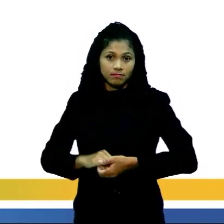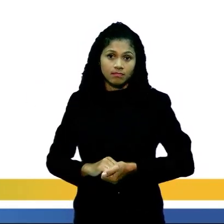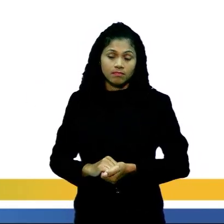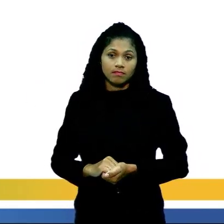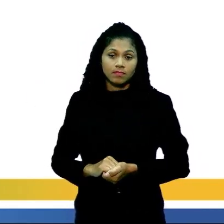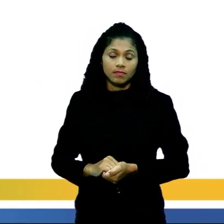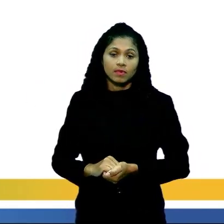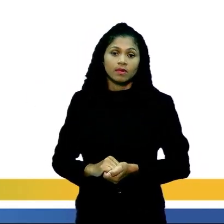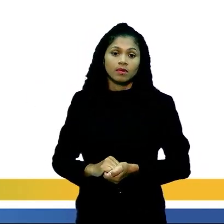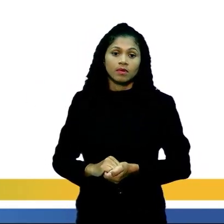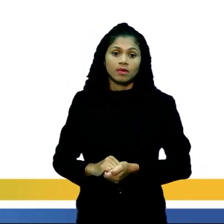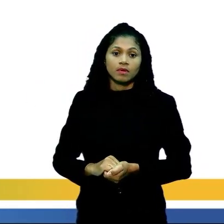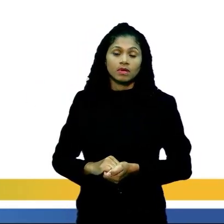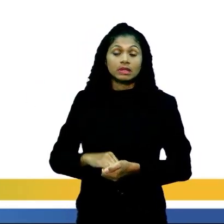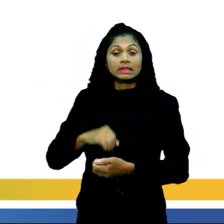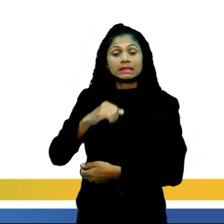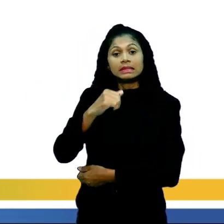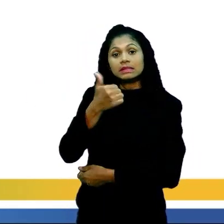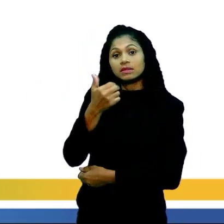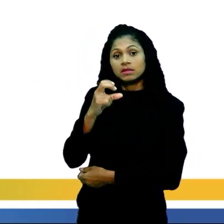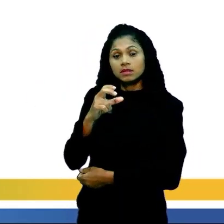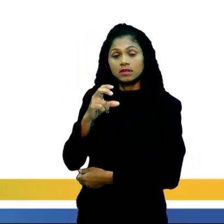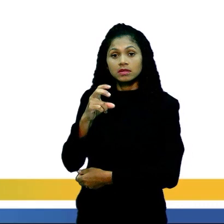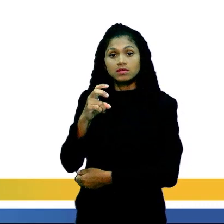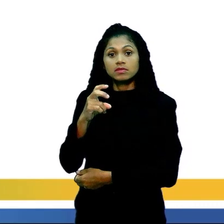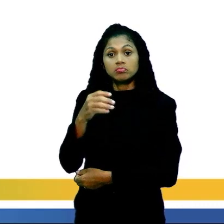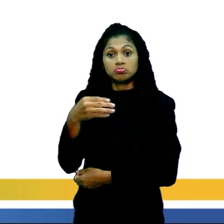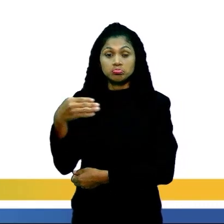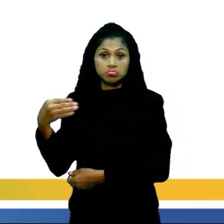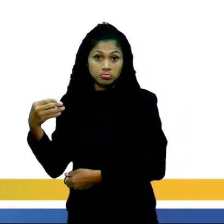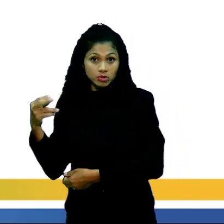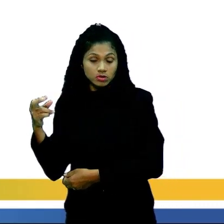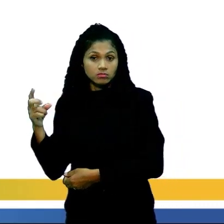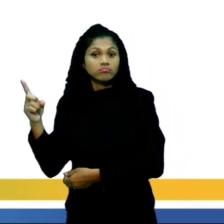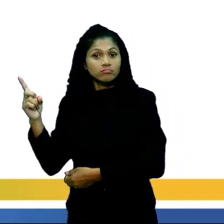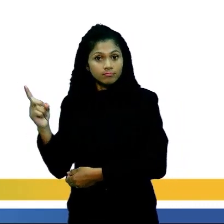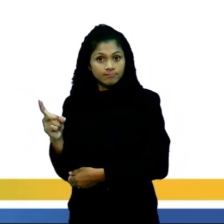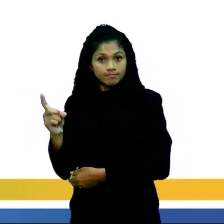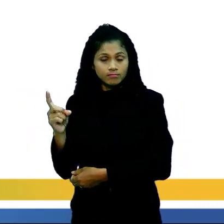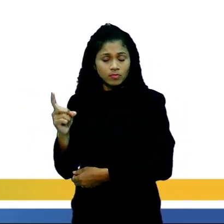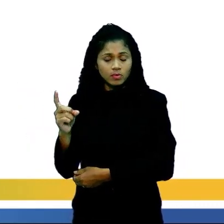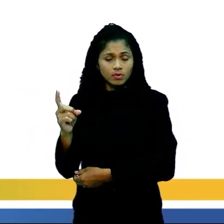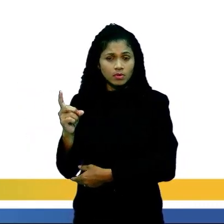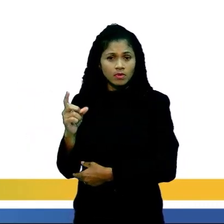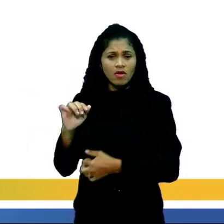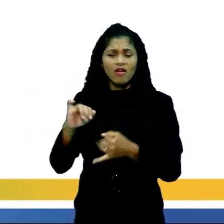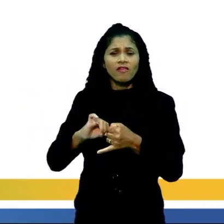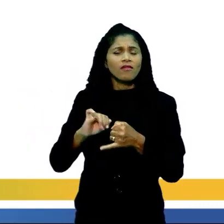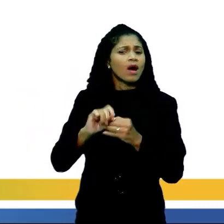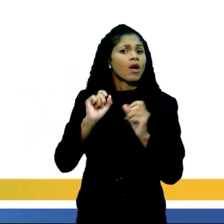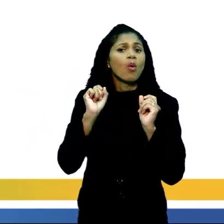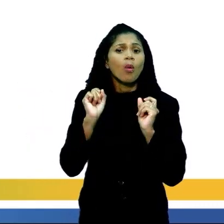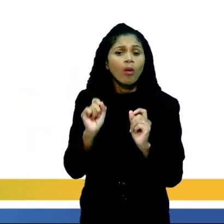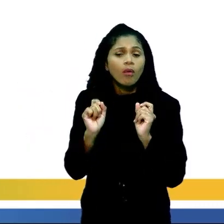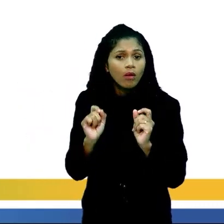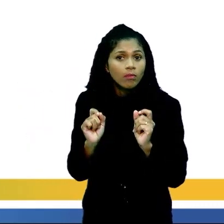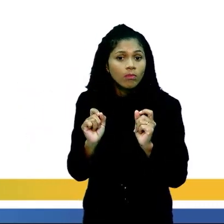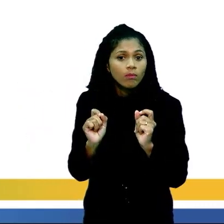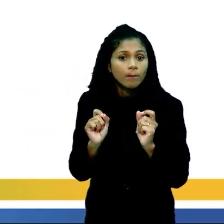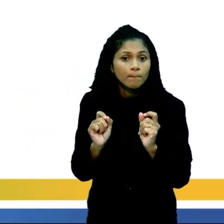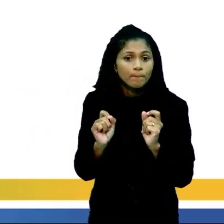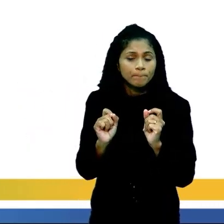Porém, 15 está para x. O que é que a gente faz nesse caso? Na regra de 3 simples, a gente vai